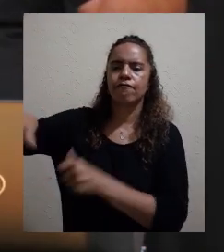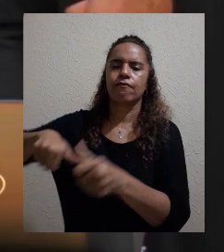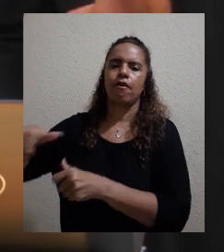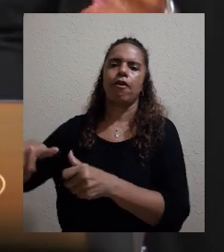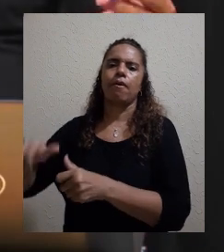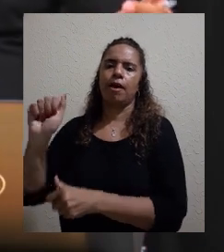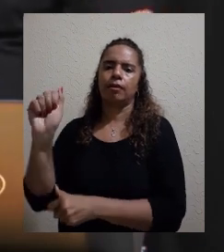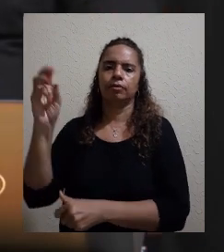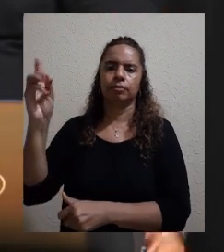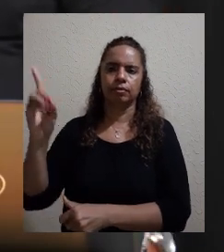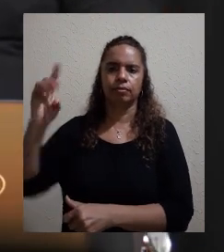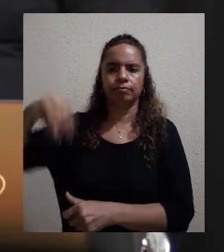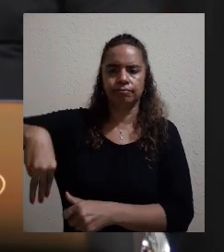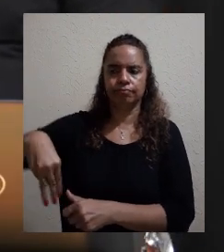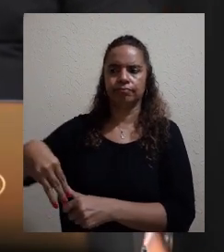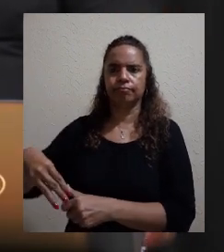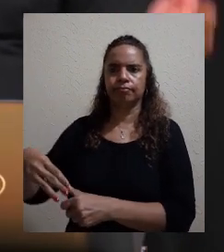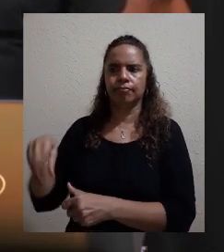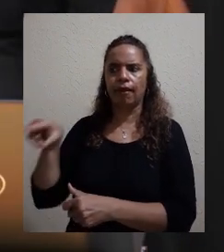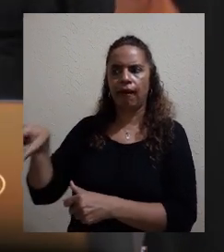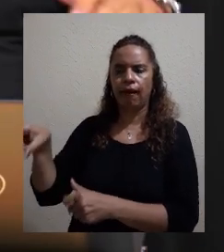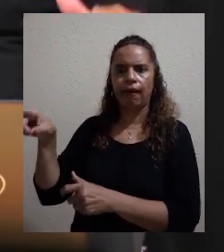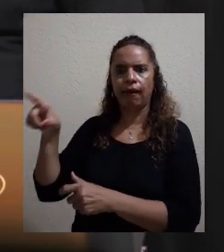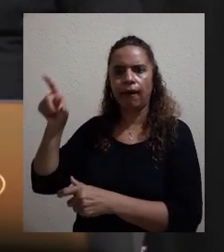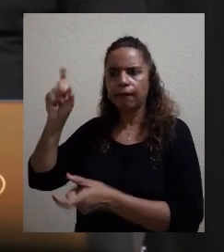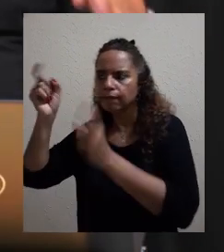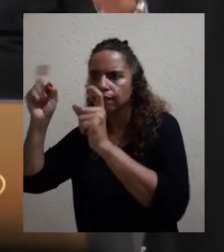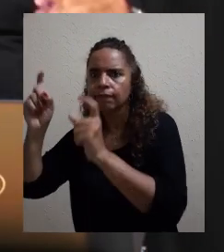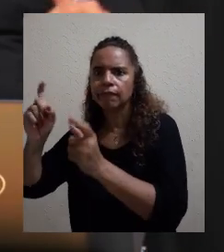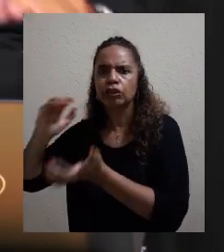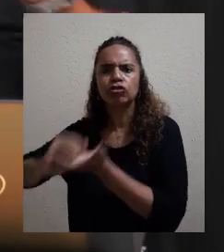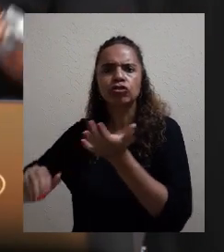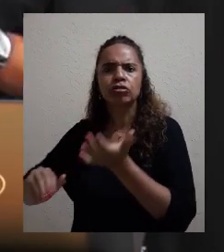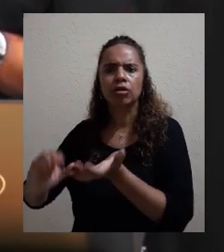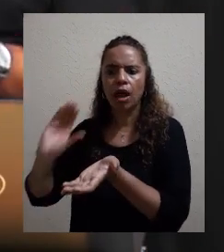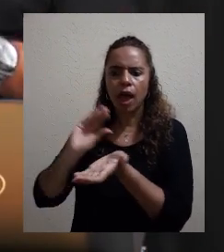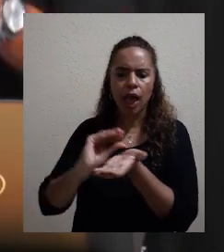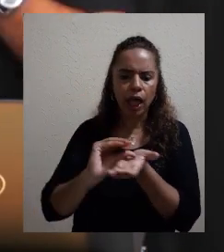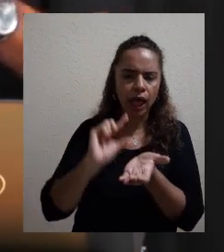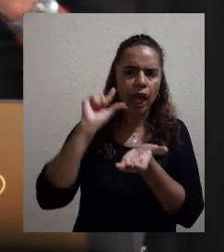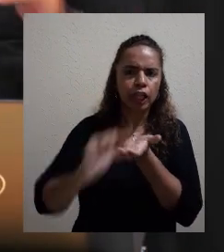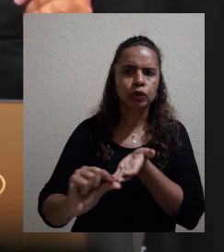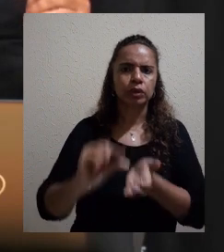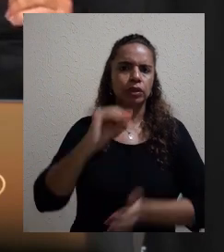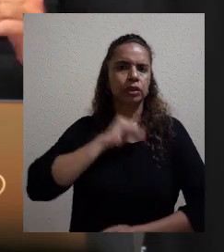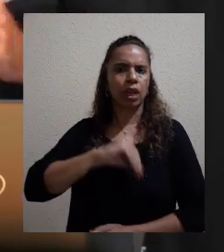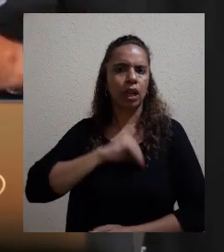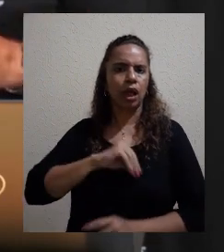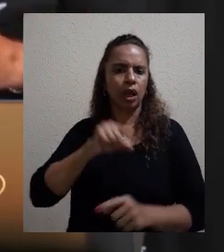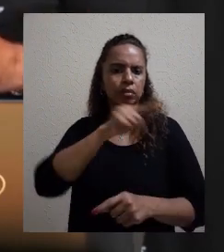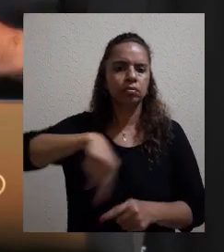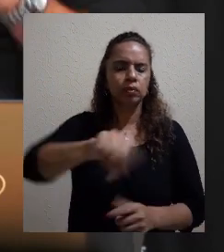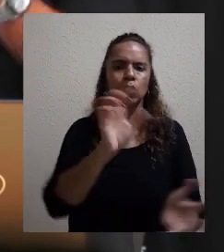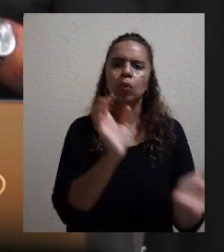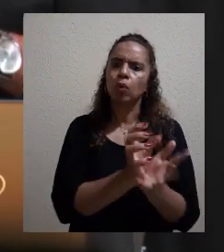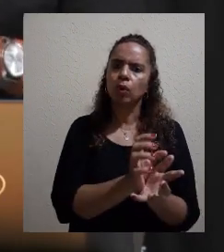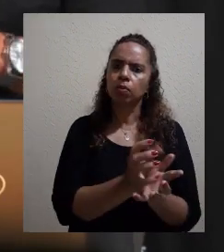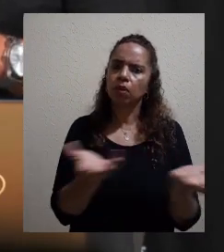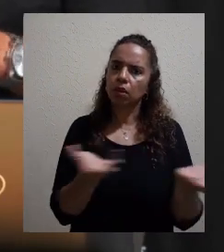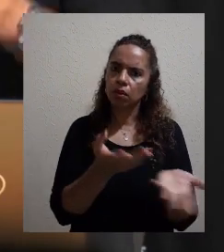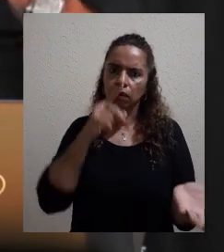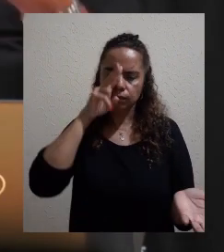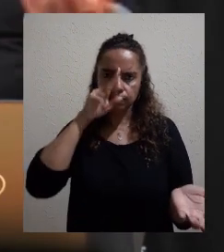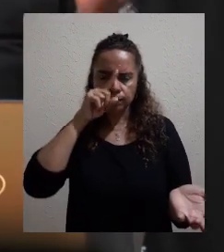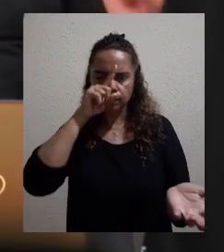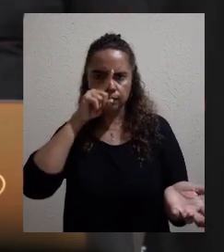95, contra a reforma administrativa, que pode aí reduzir o salário dessas pessoas que estão se dedicando nesse momento e correndo risco